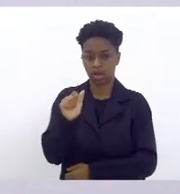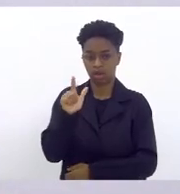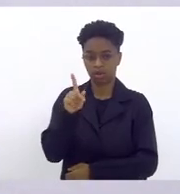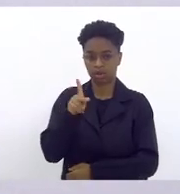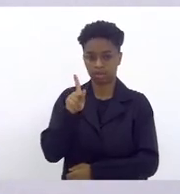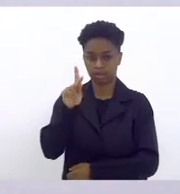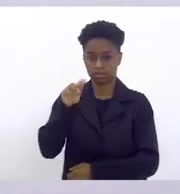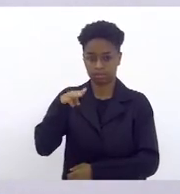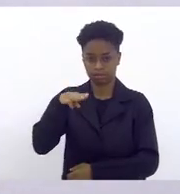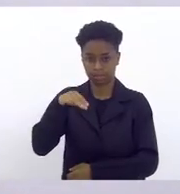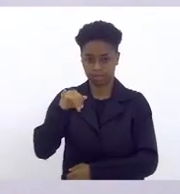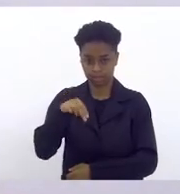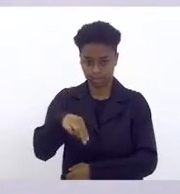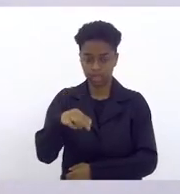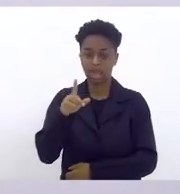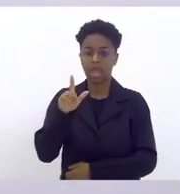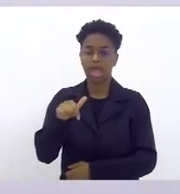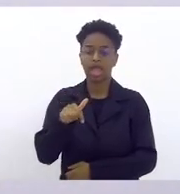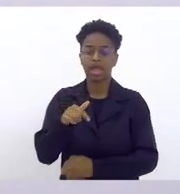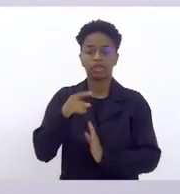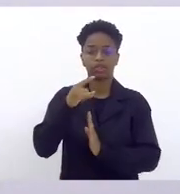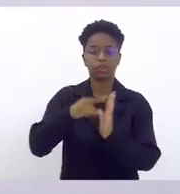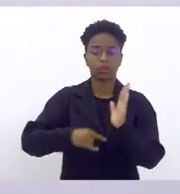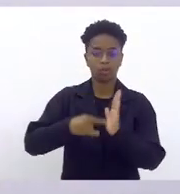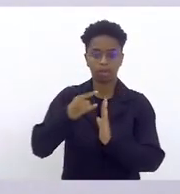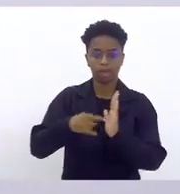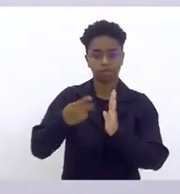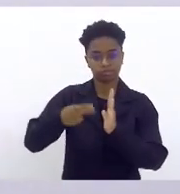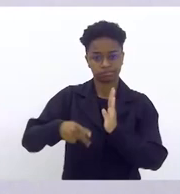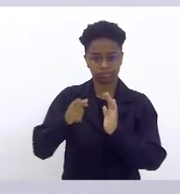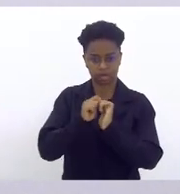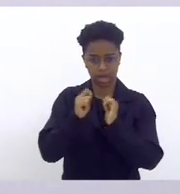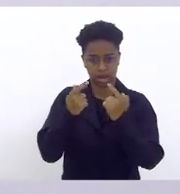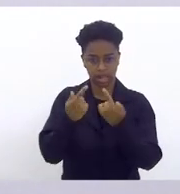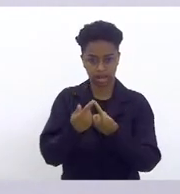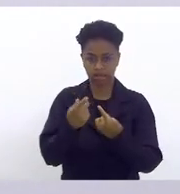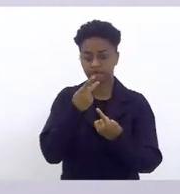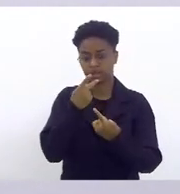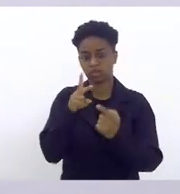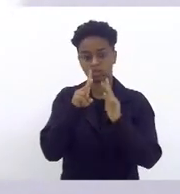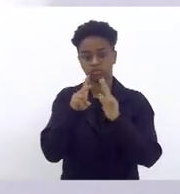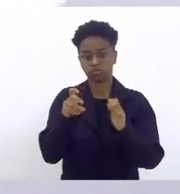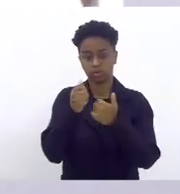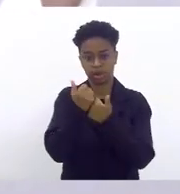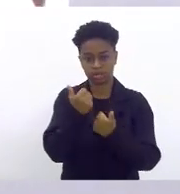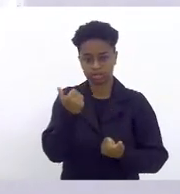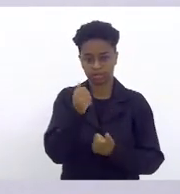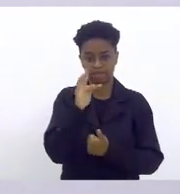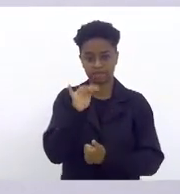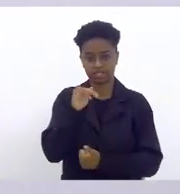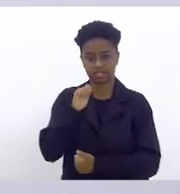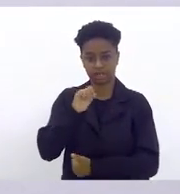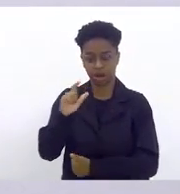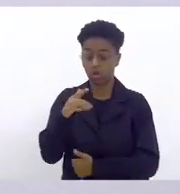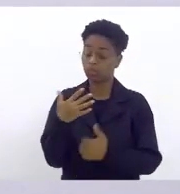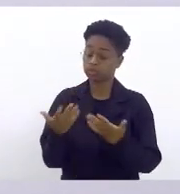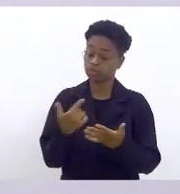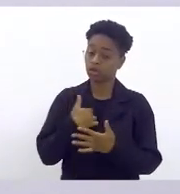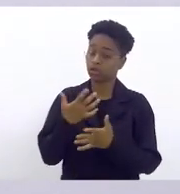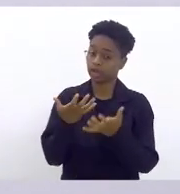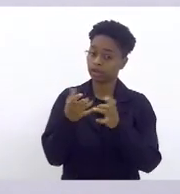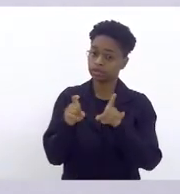né da nossa Assessoria fiscal e nós tanto falamos da assessoria fiscal mas eu gostaria então de também